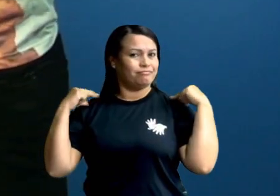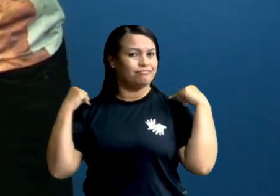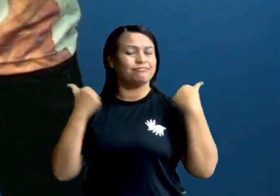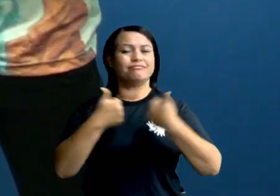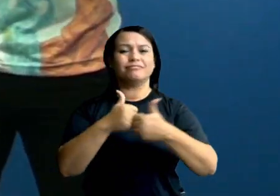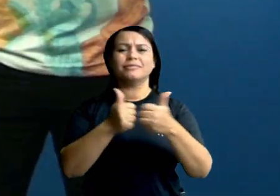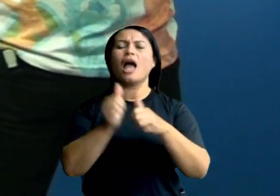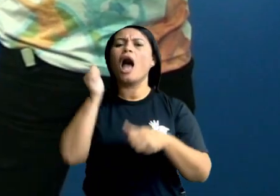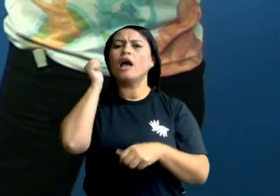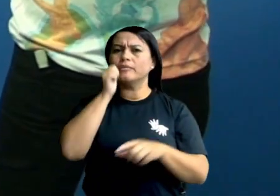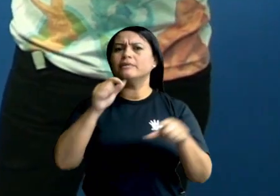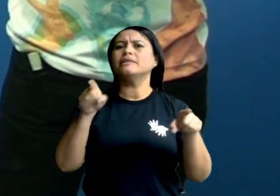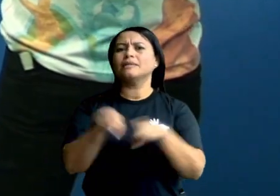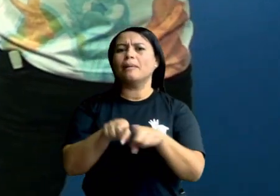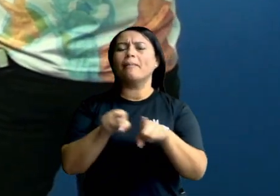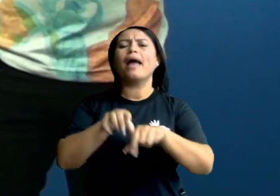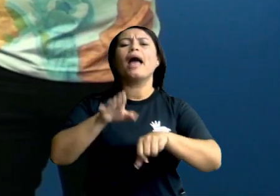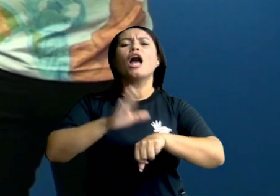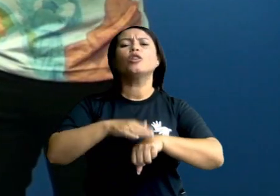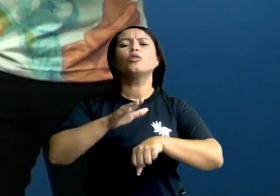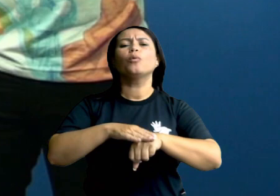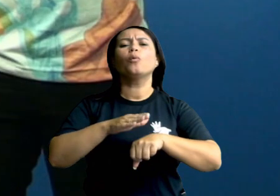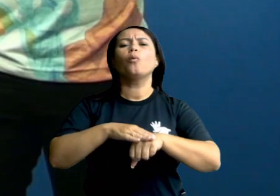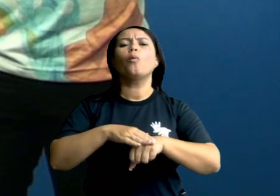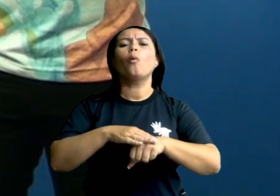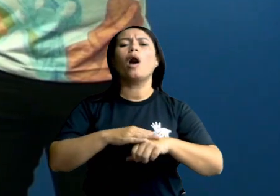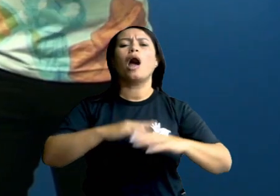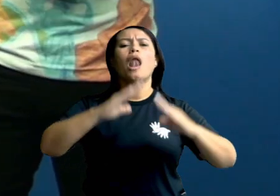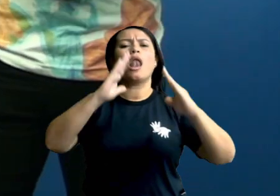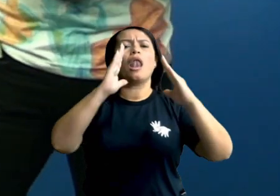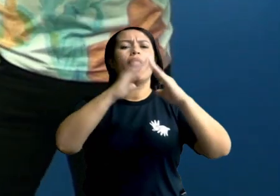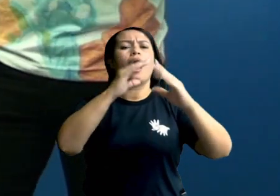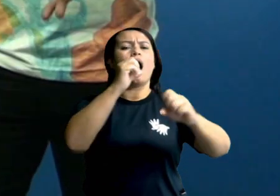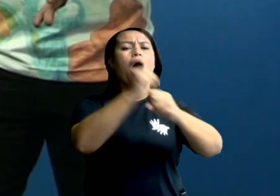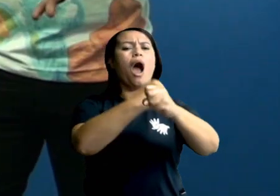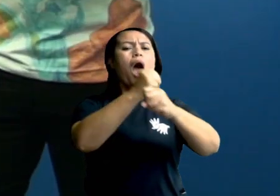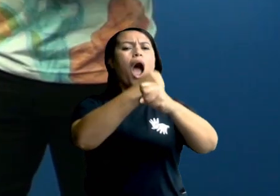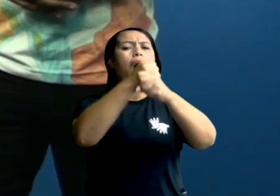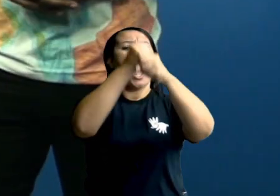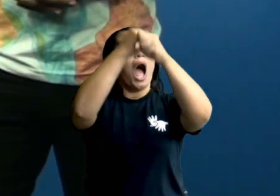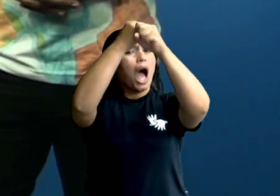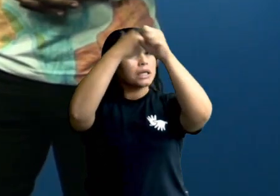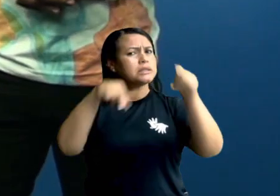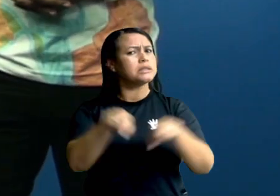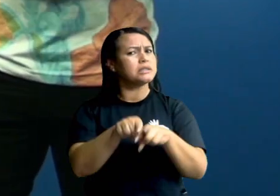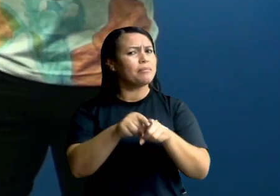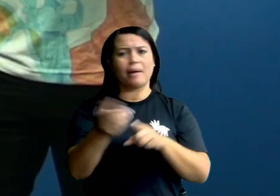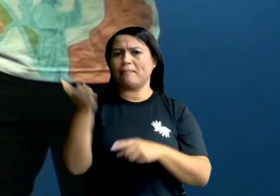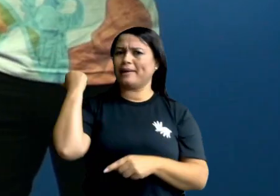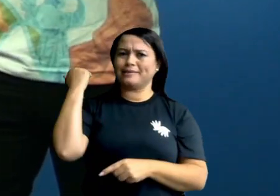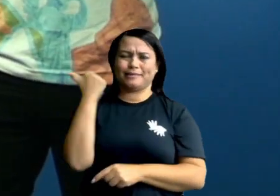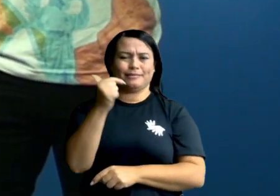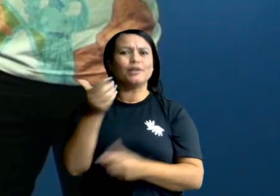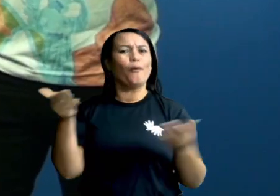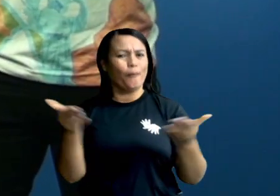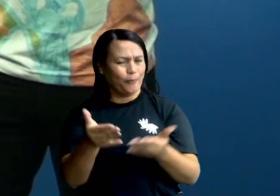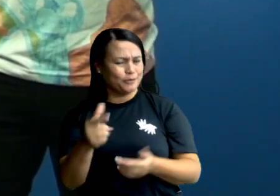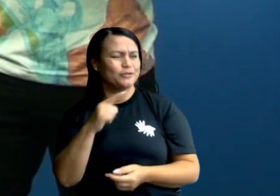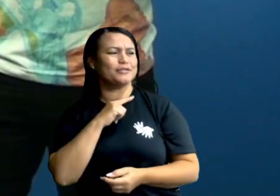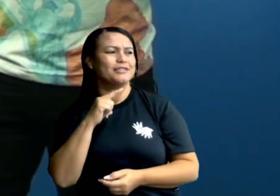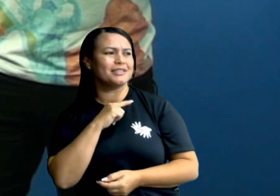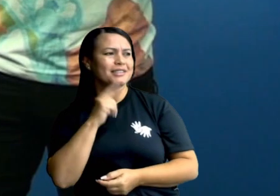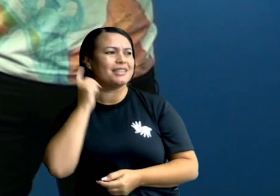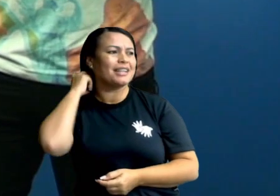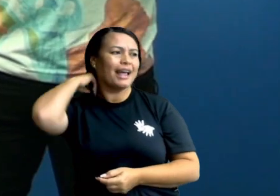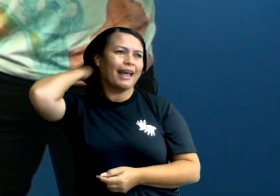As mulheres também atuando na construção civil, que não era tão comum há um tempo atrás, mas hoje é bastante comum. Lógico